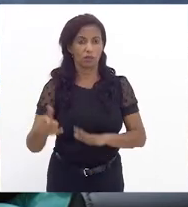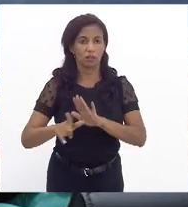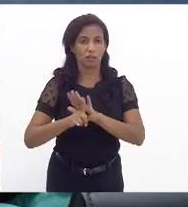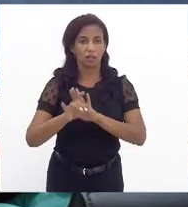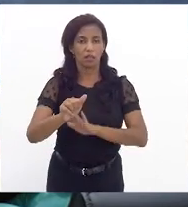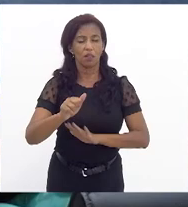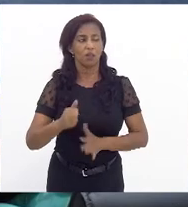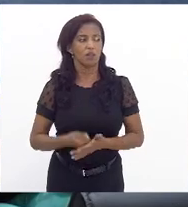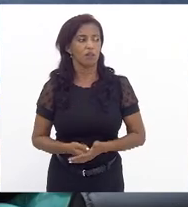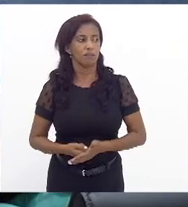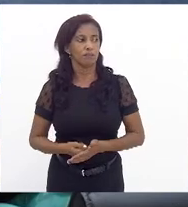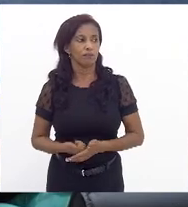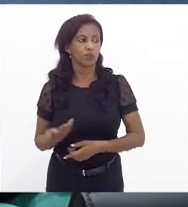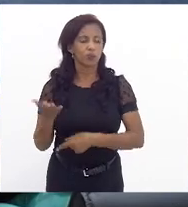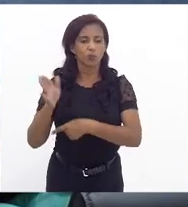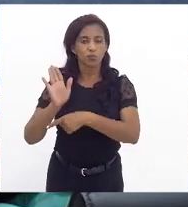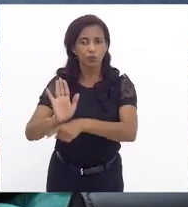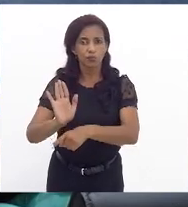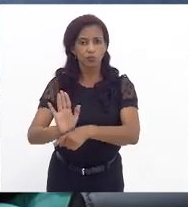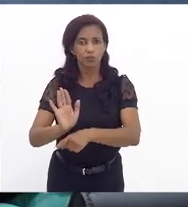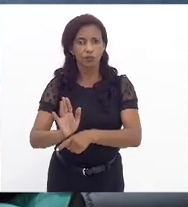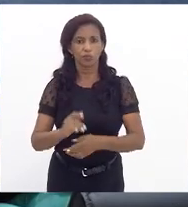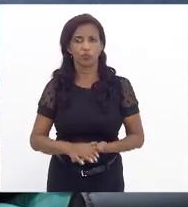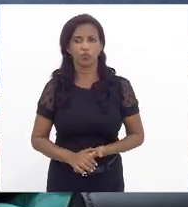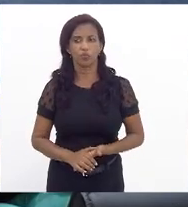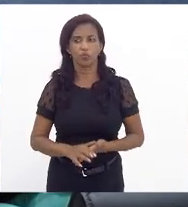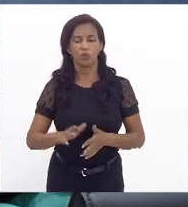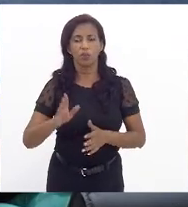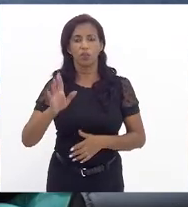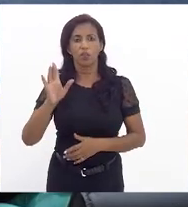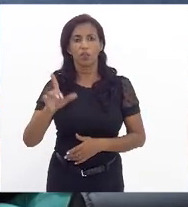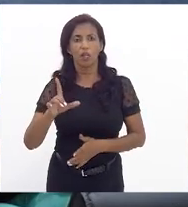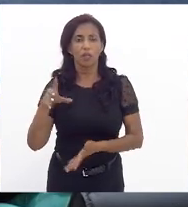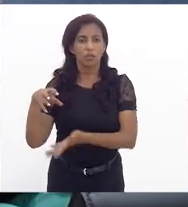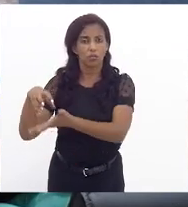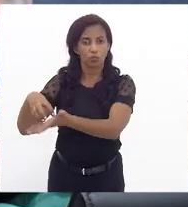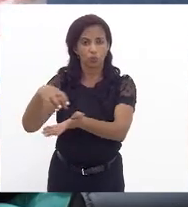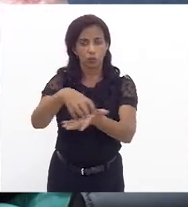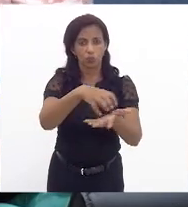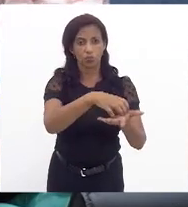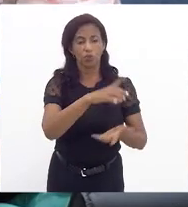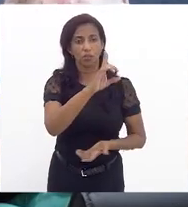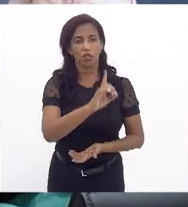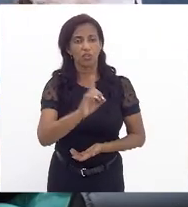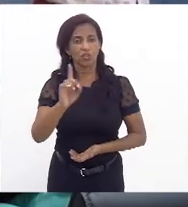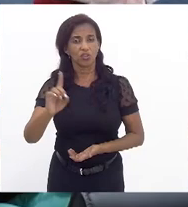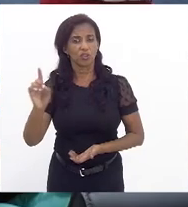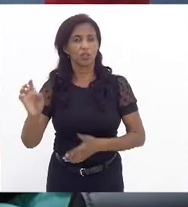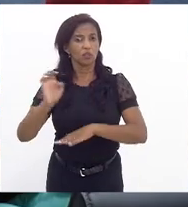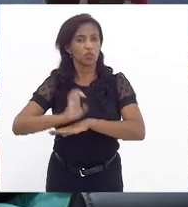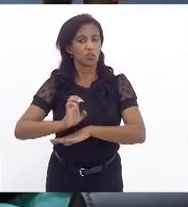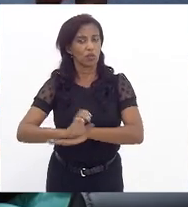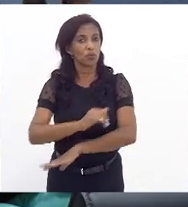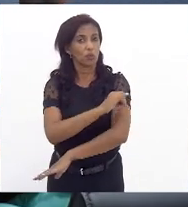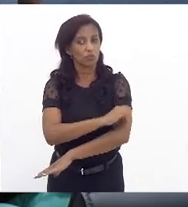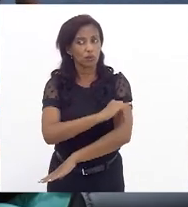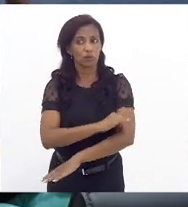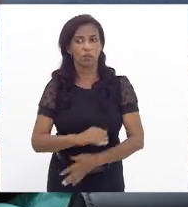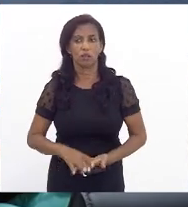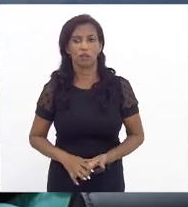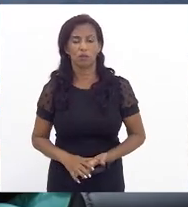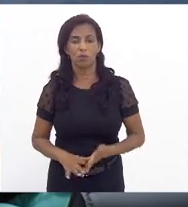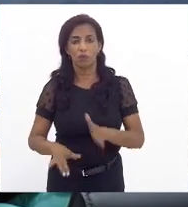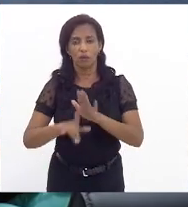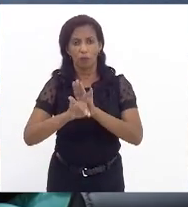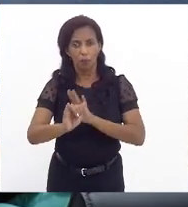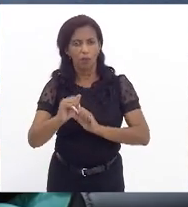de valorização das direções das unidades escolares da rede estadual do Rio de Janeiro. Foi uma